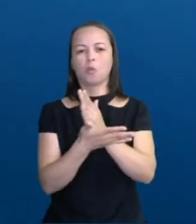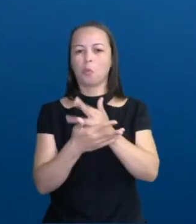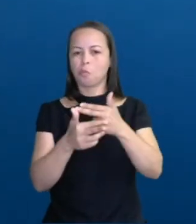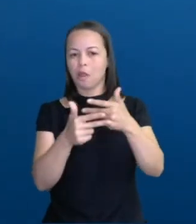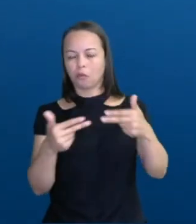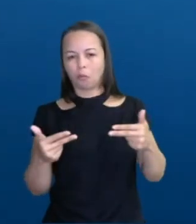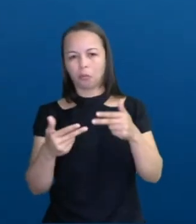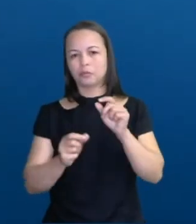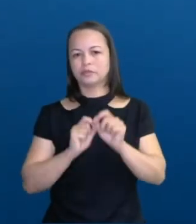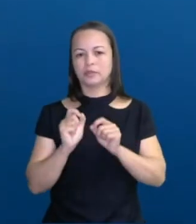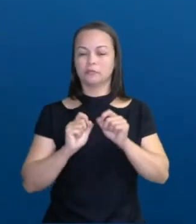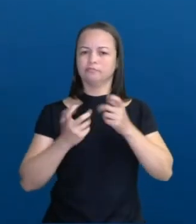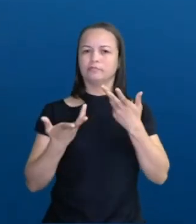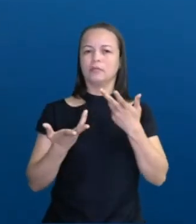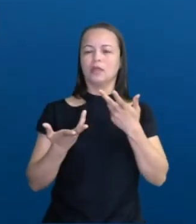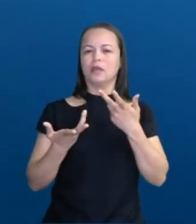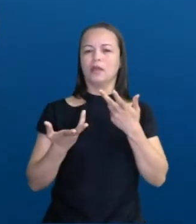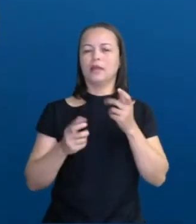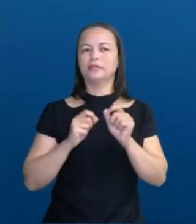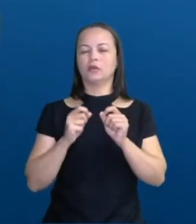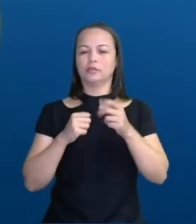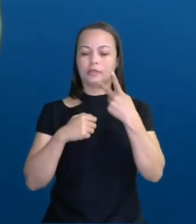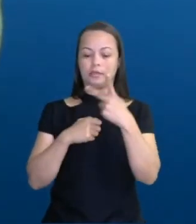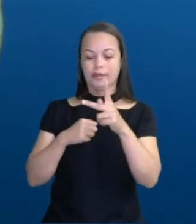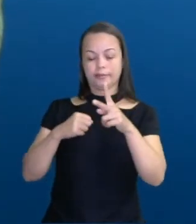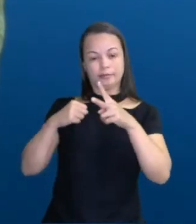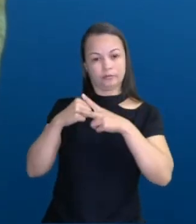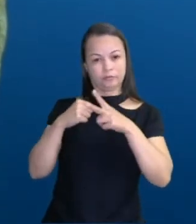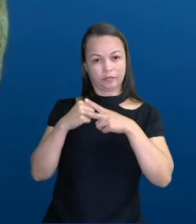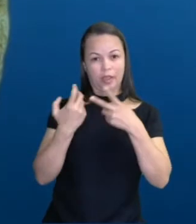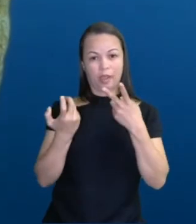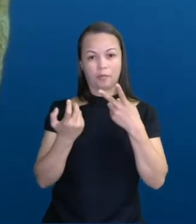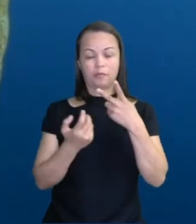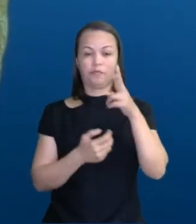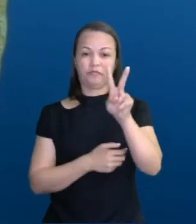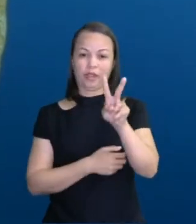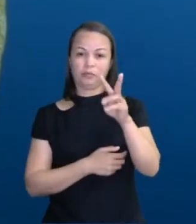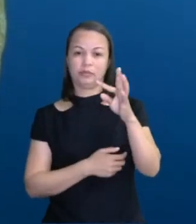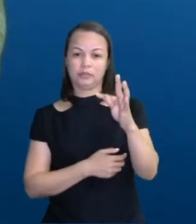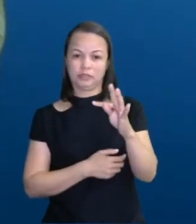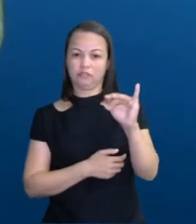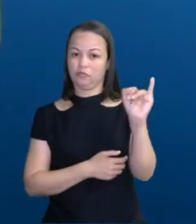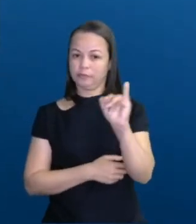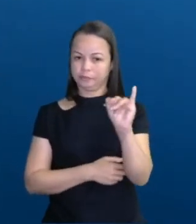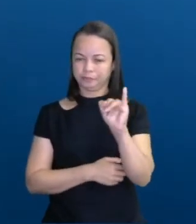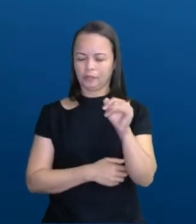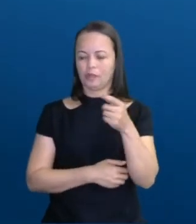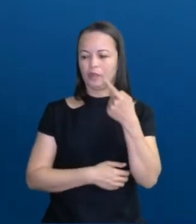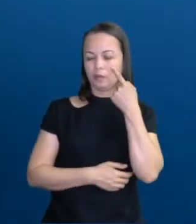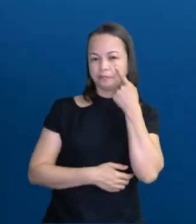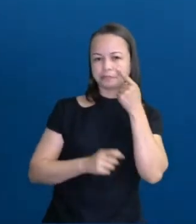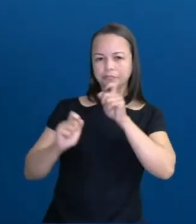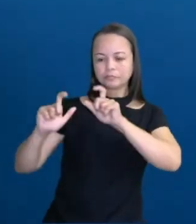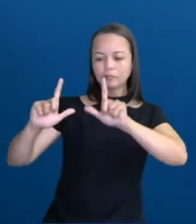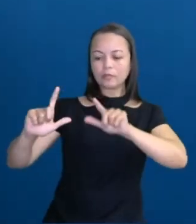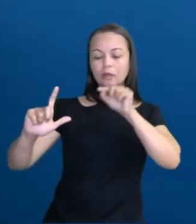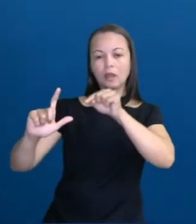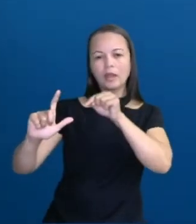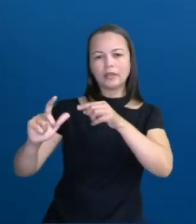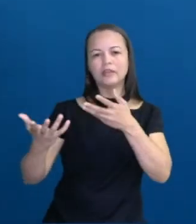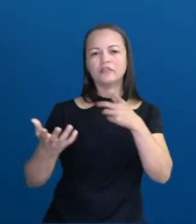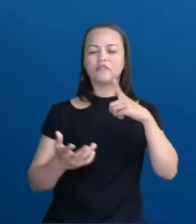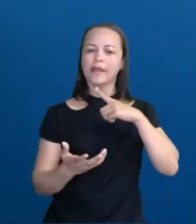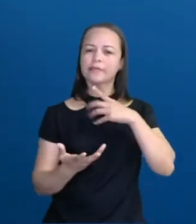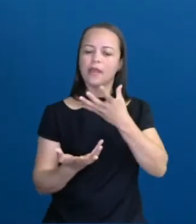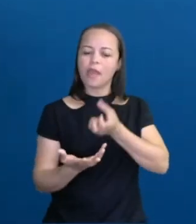nesse caso o verbo assistir é transitivo indireto com isso ele sempre vai